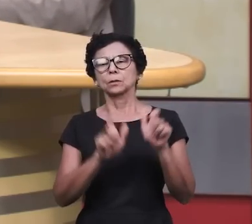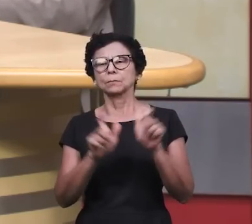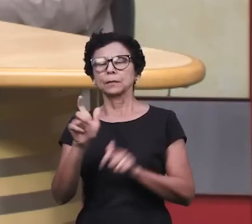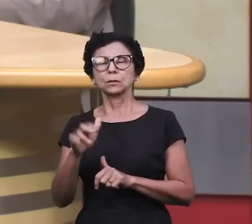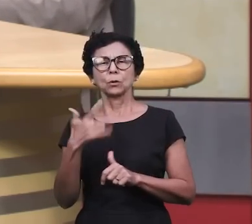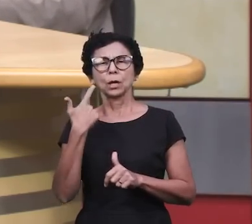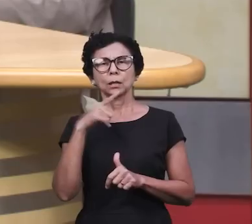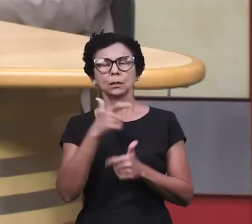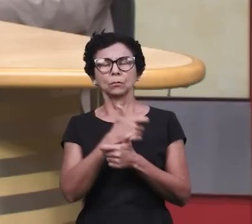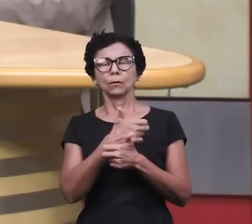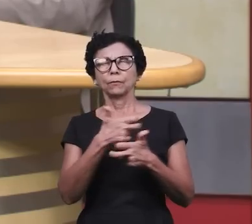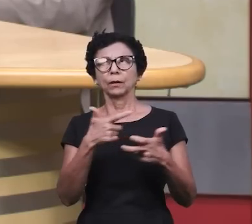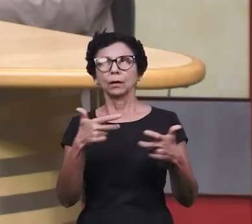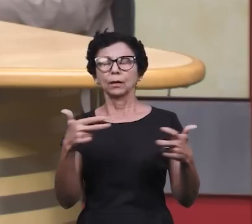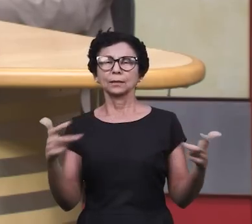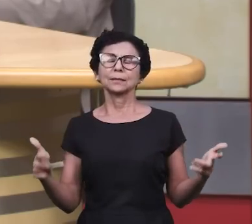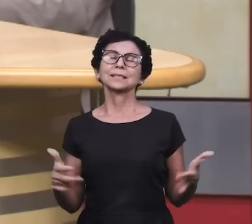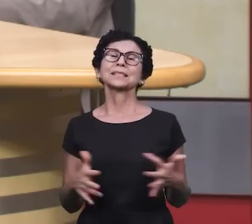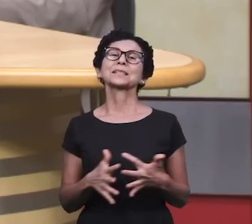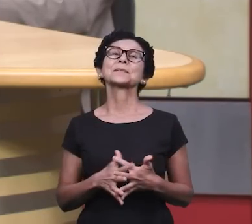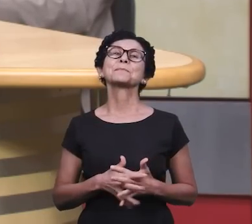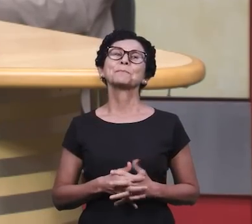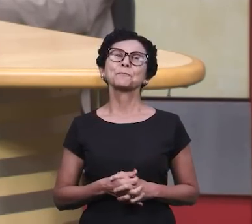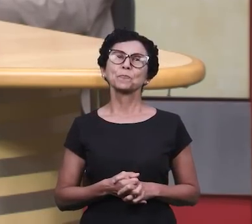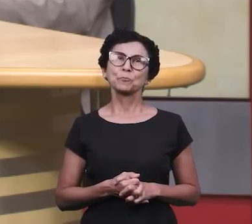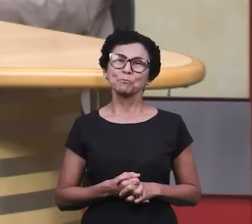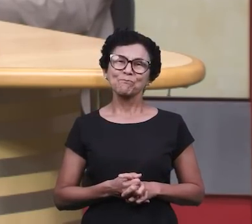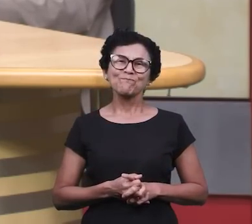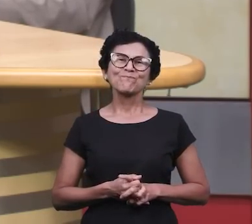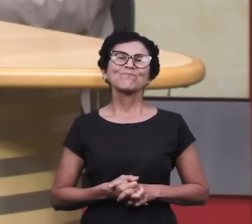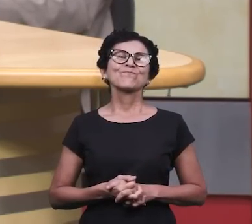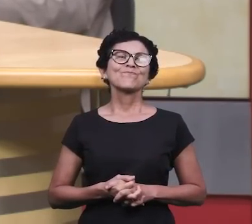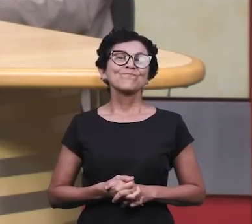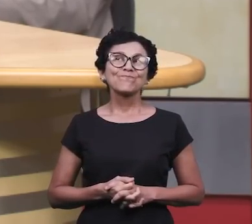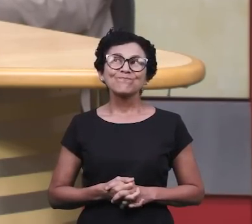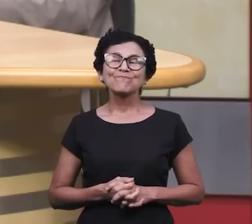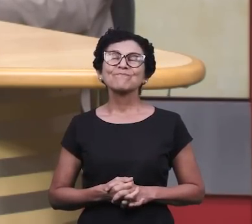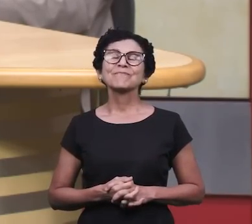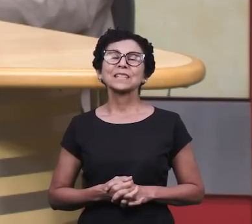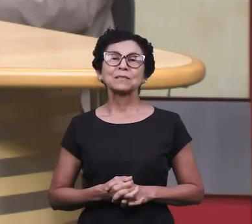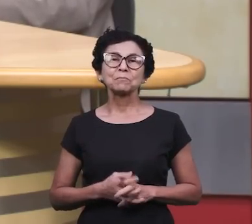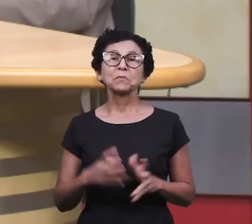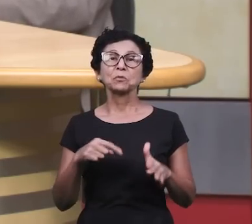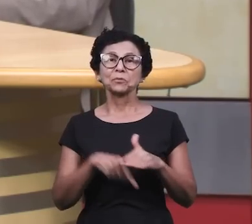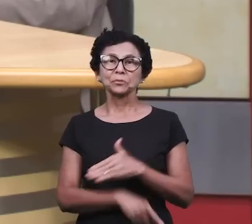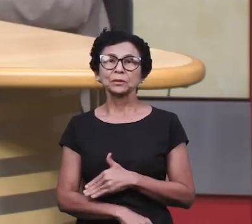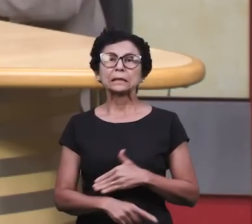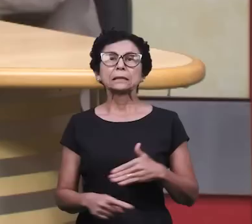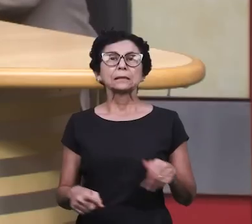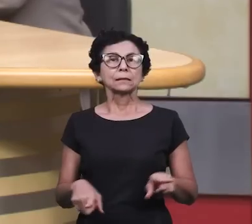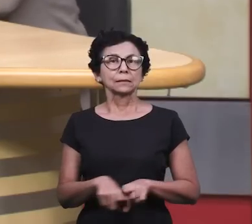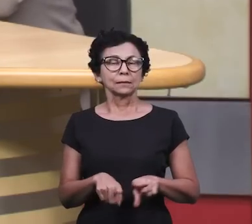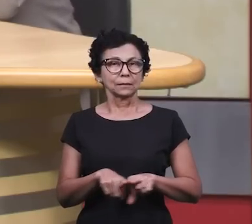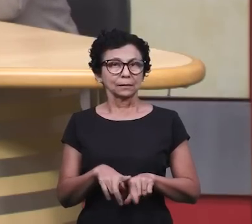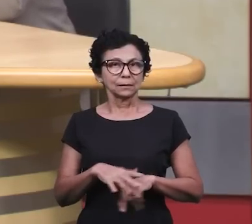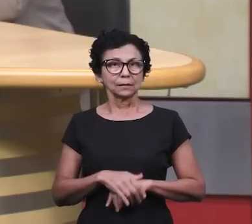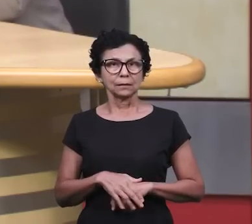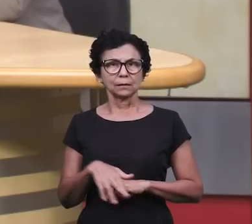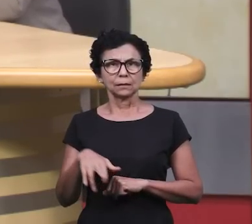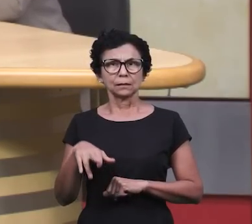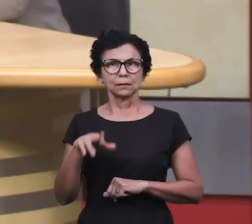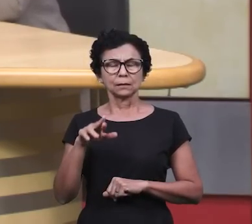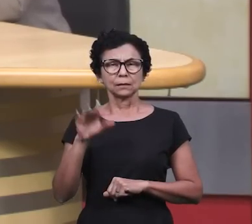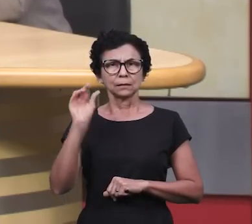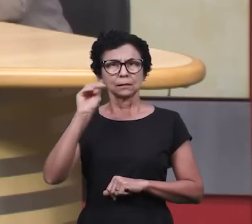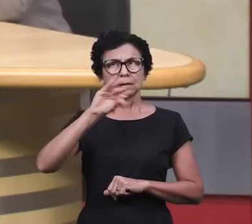mandam em francês, outros mandam em inglês, outros mandam em português, mas todos têm uma participação notável. Muitas vezes essa participação dos países da